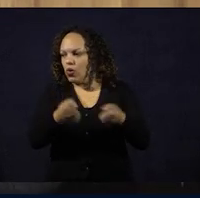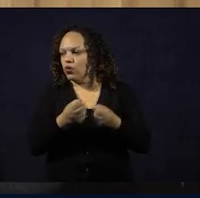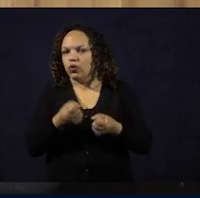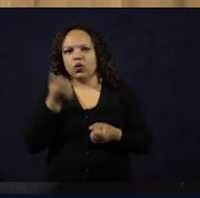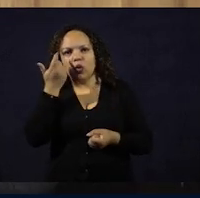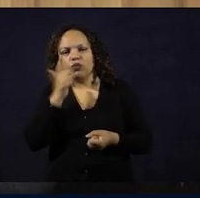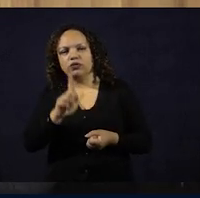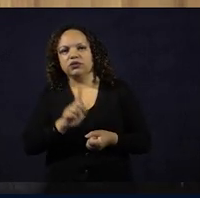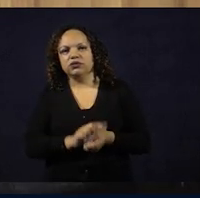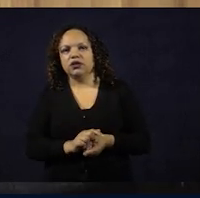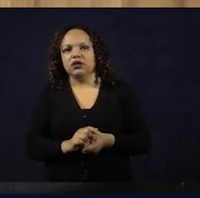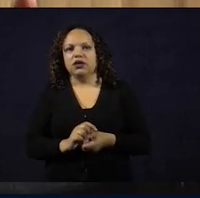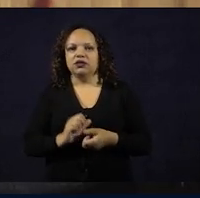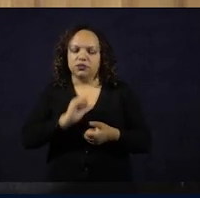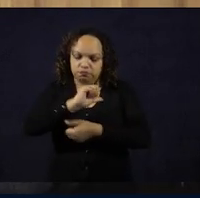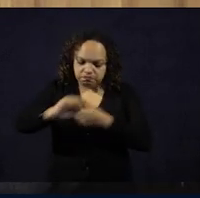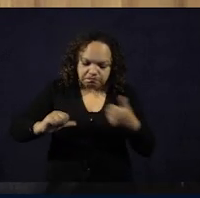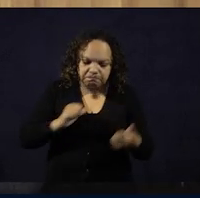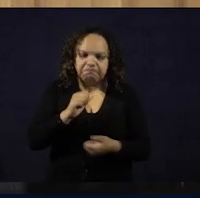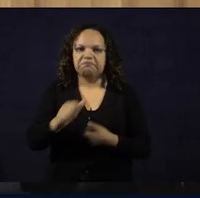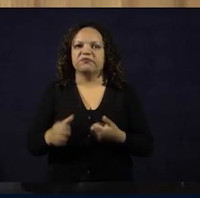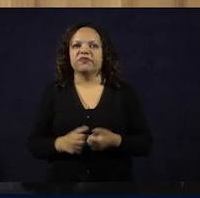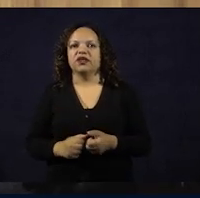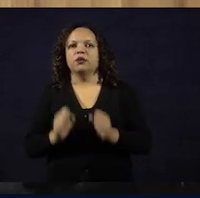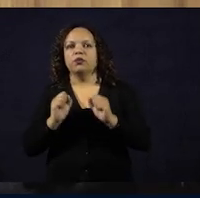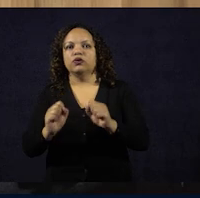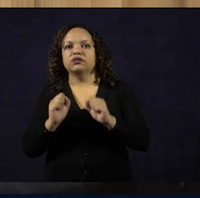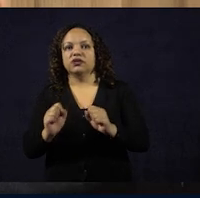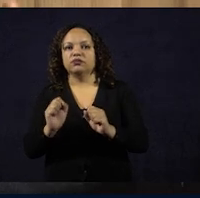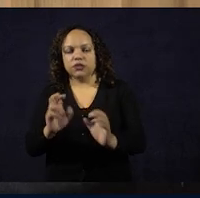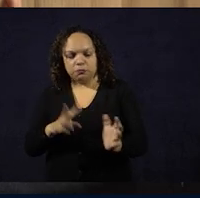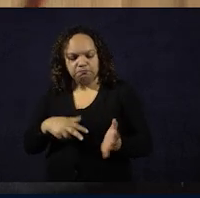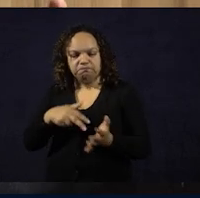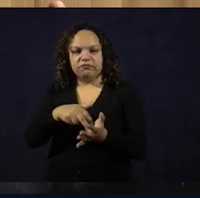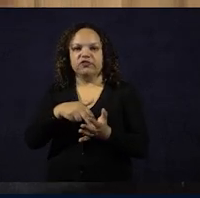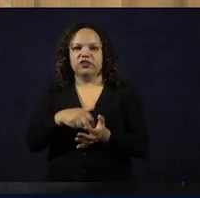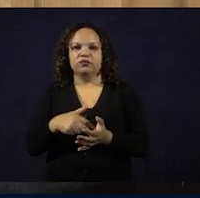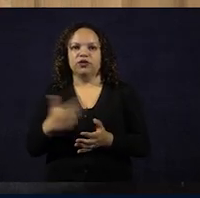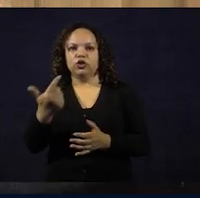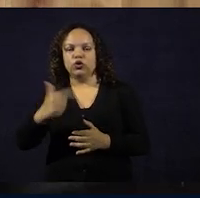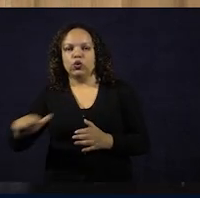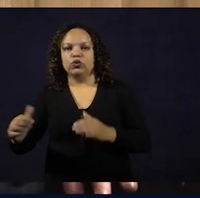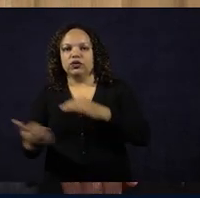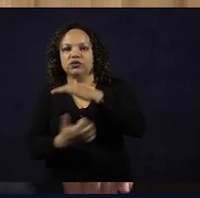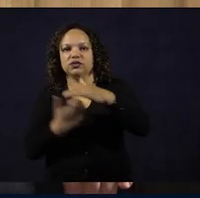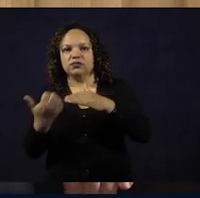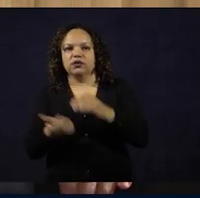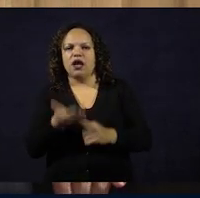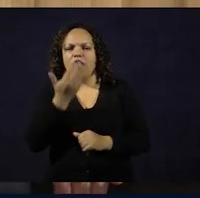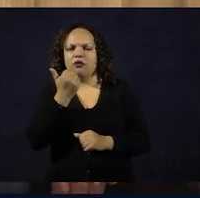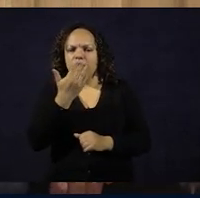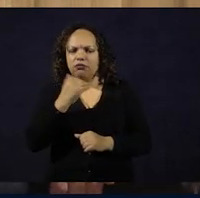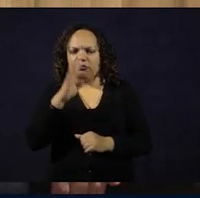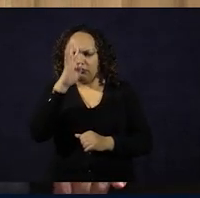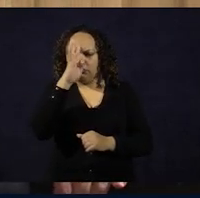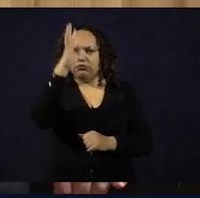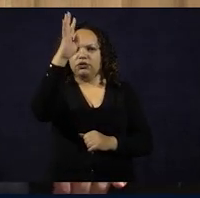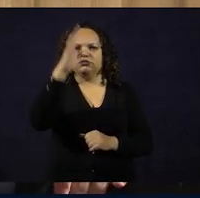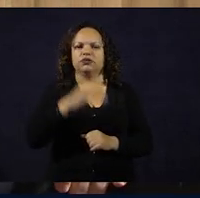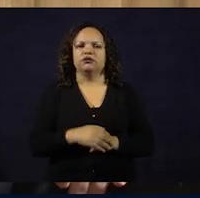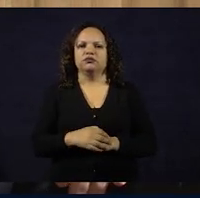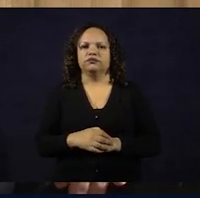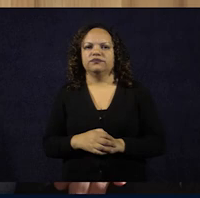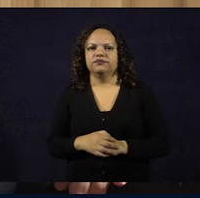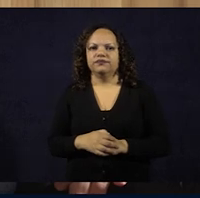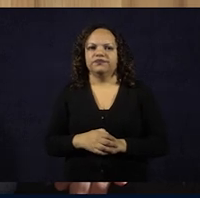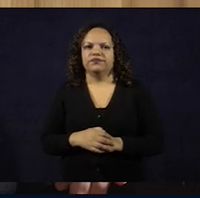essa versatilidade faz com que a gente consiga atuar em diversos mercados que seja alimentação que a principal a gente vem